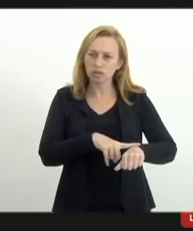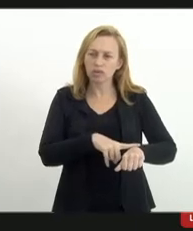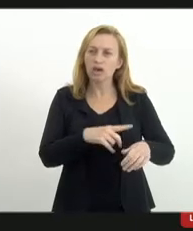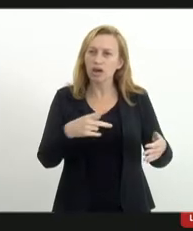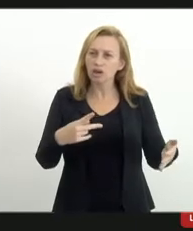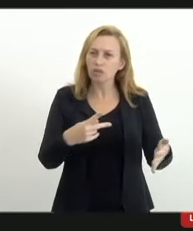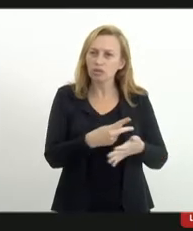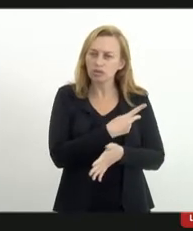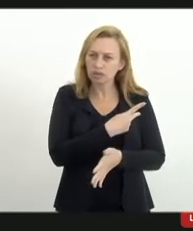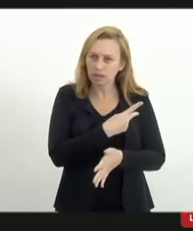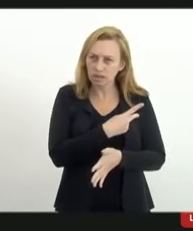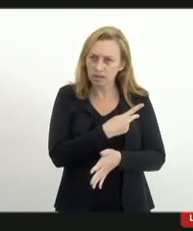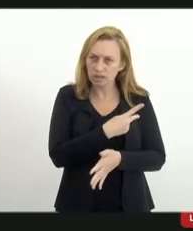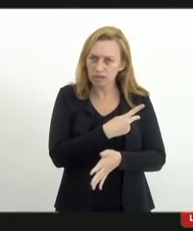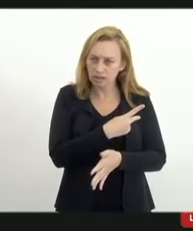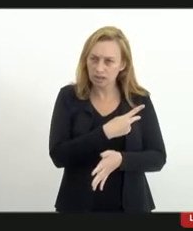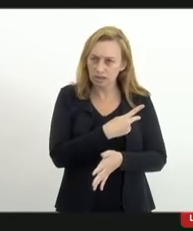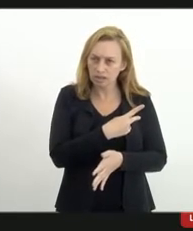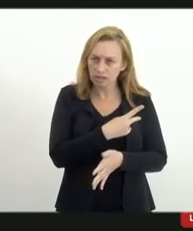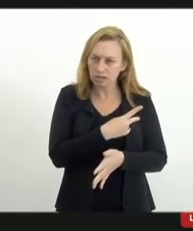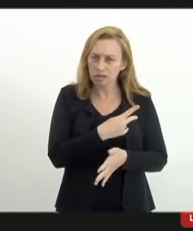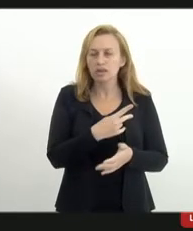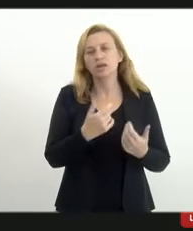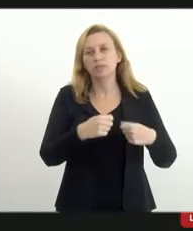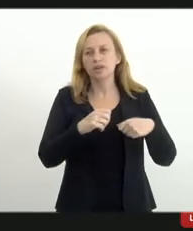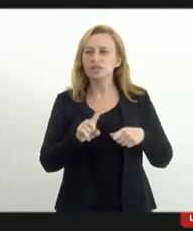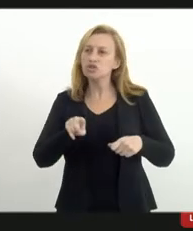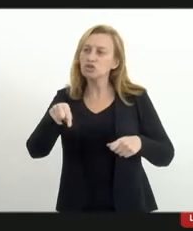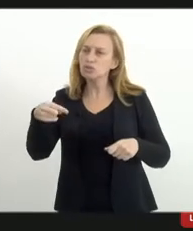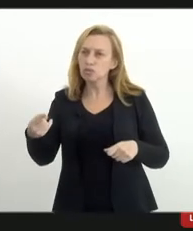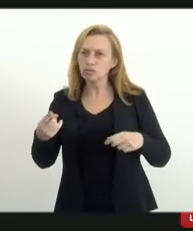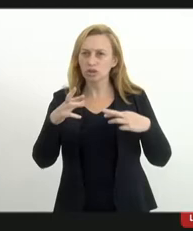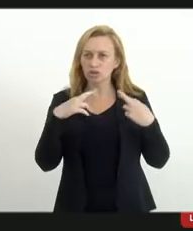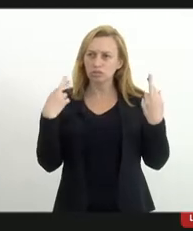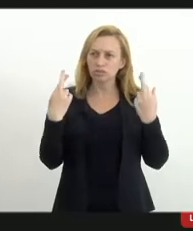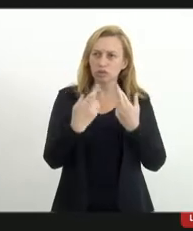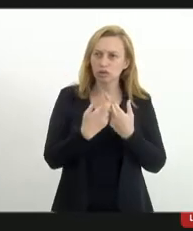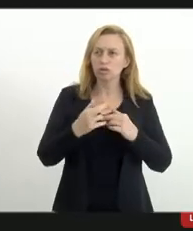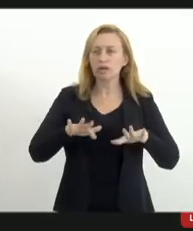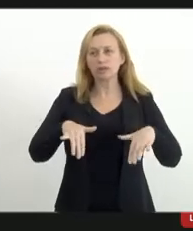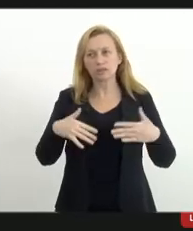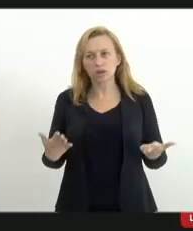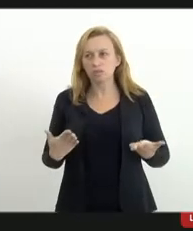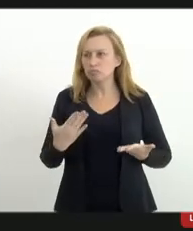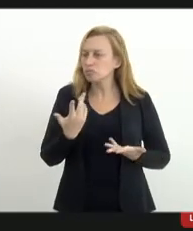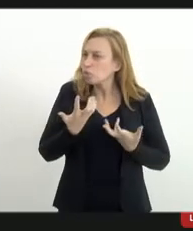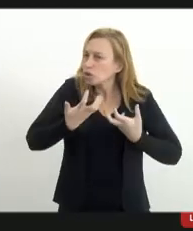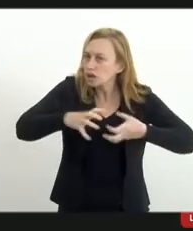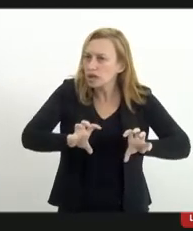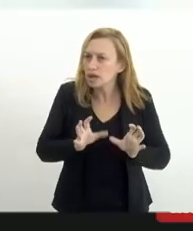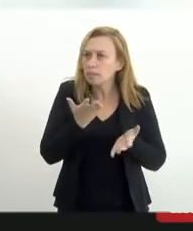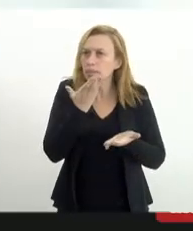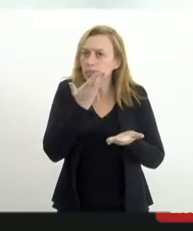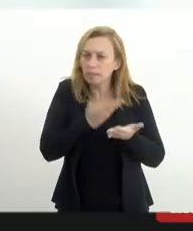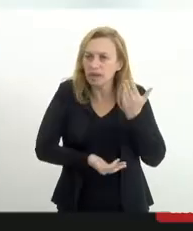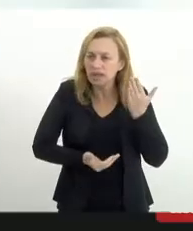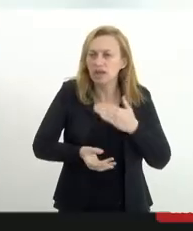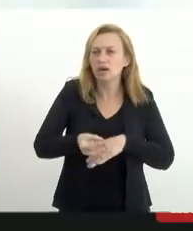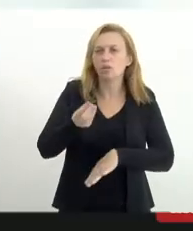seja necessário uma outra reunião. Então, eu não queria perder a oportunidade